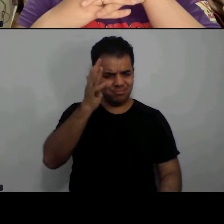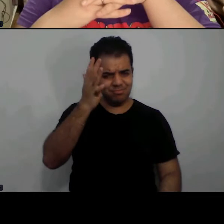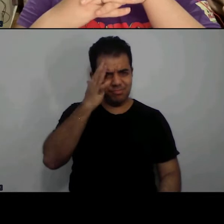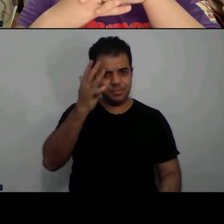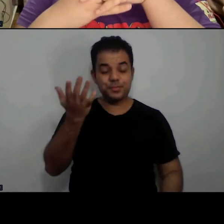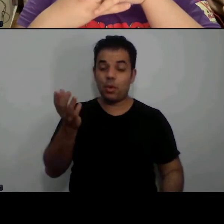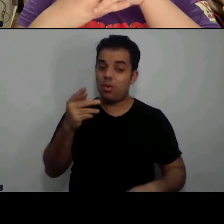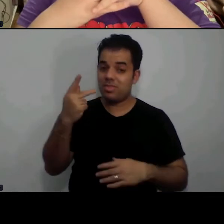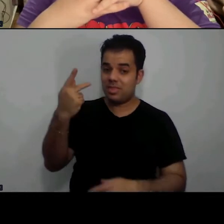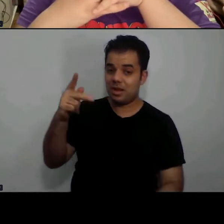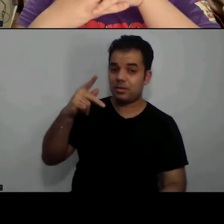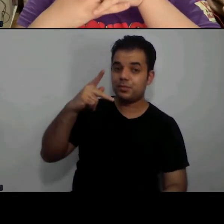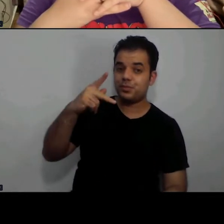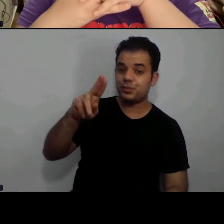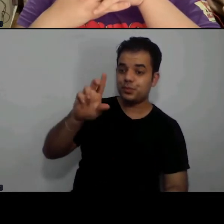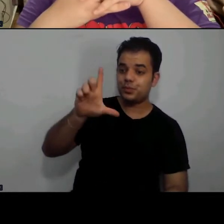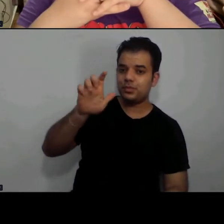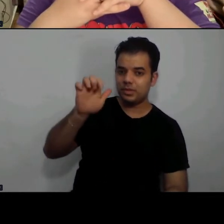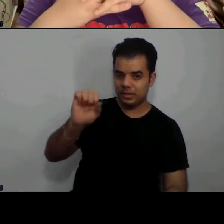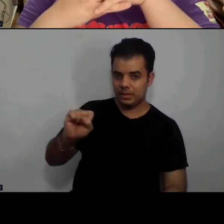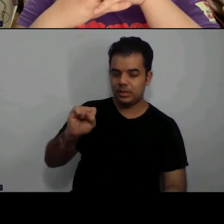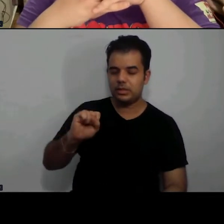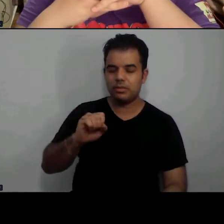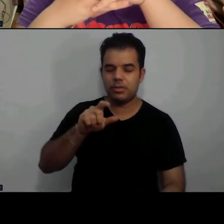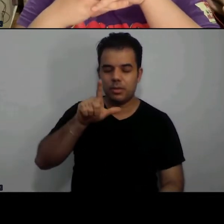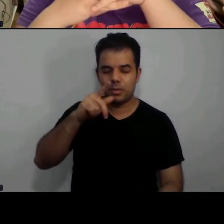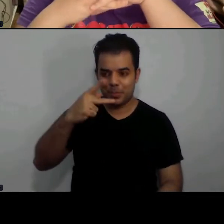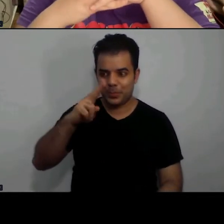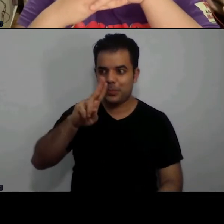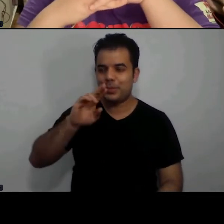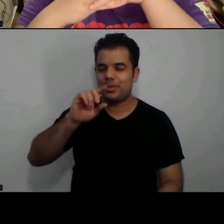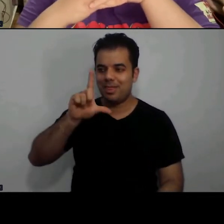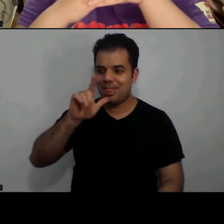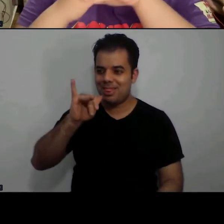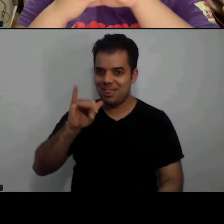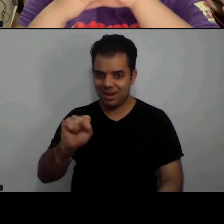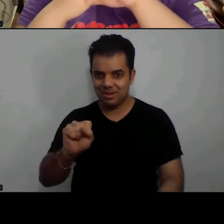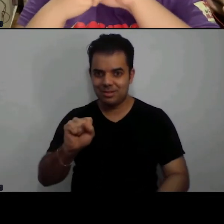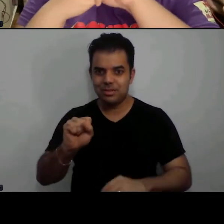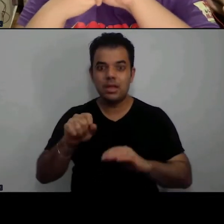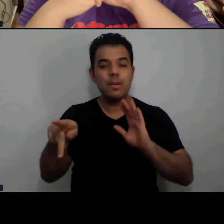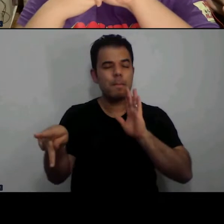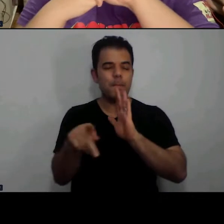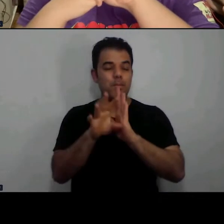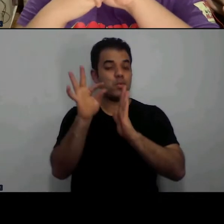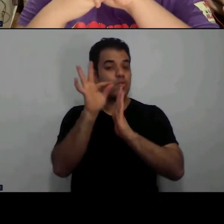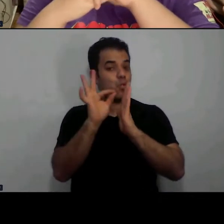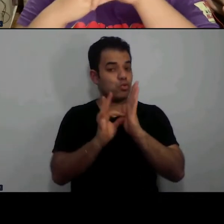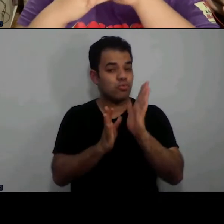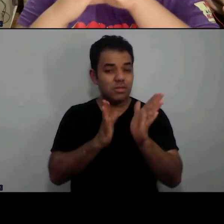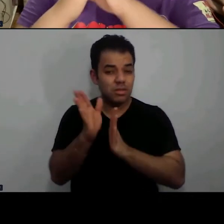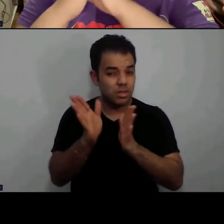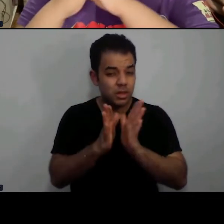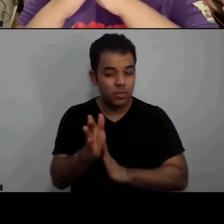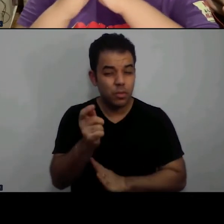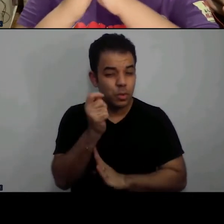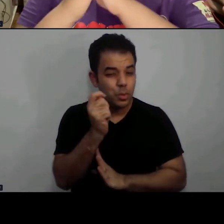Para mim, eu acho que um código, para a gente falar que ele é minimamente acessível,